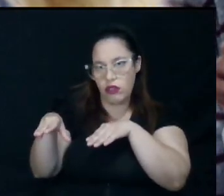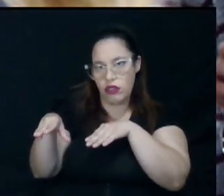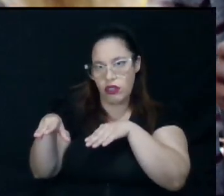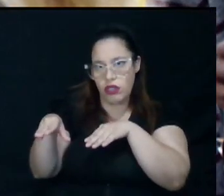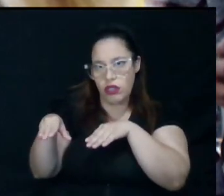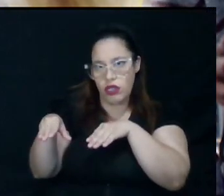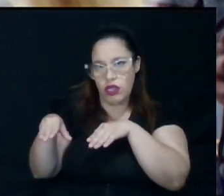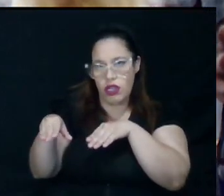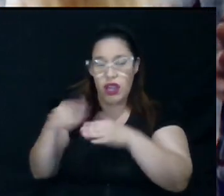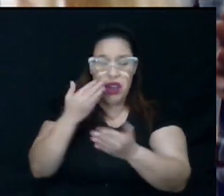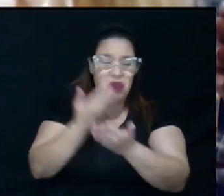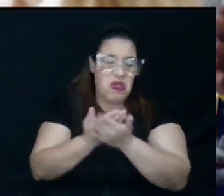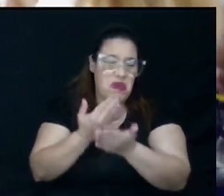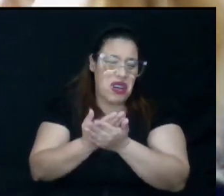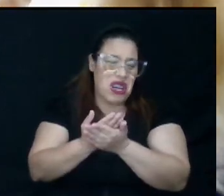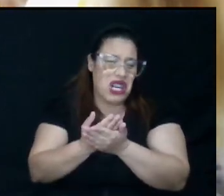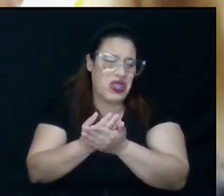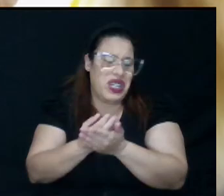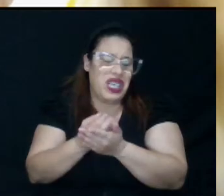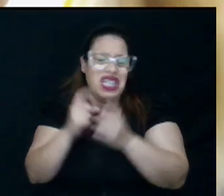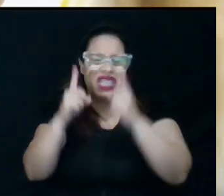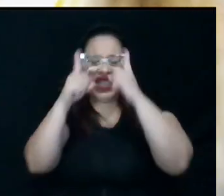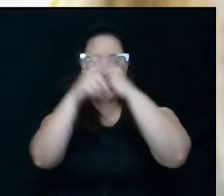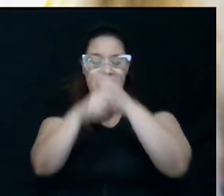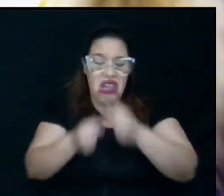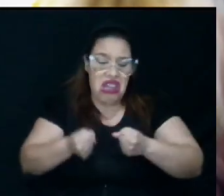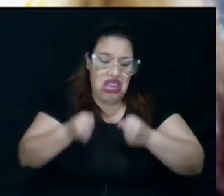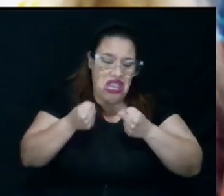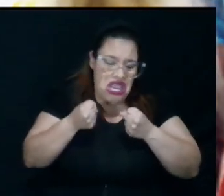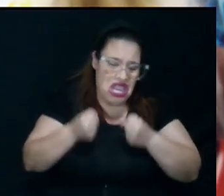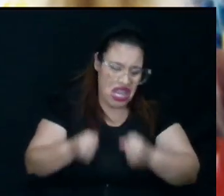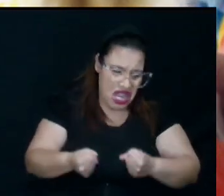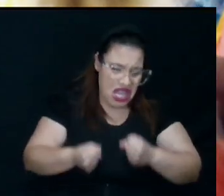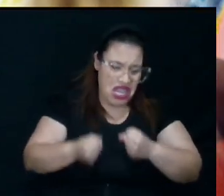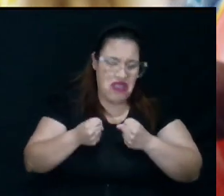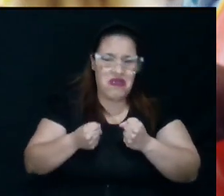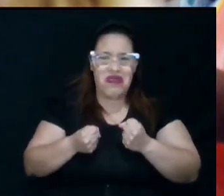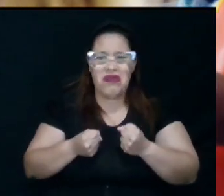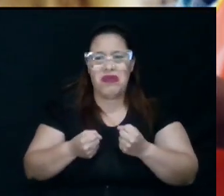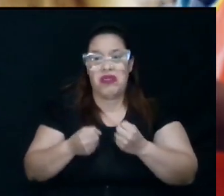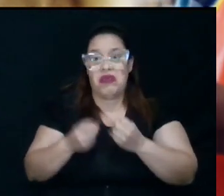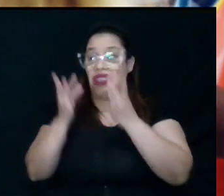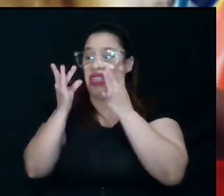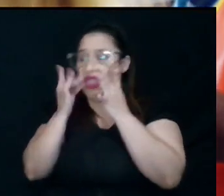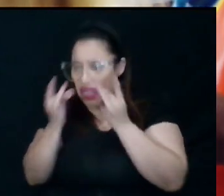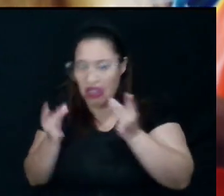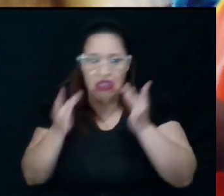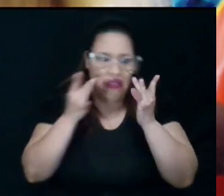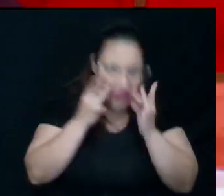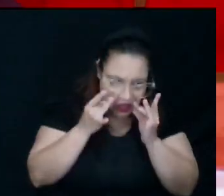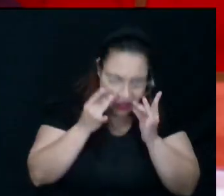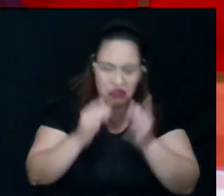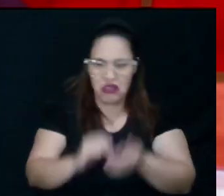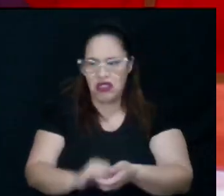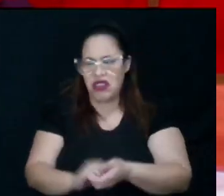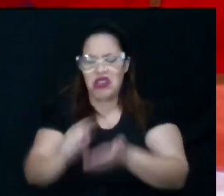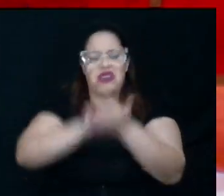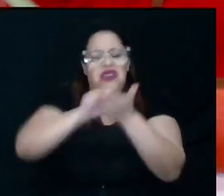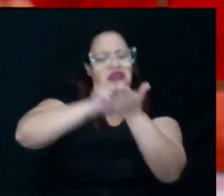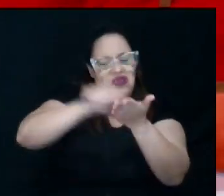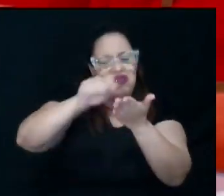rígida, extremamente travada. Eu também. Muito focada em copiar, muito focada